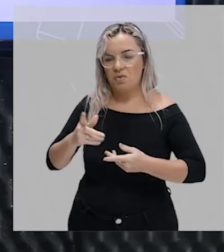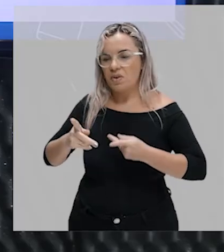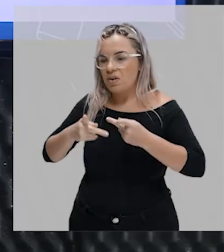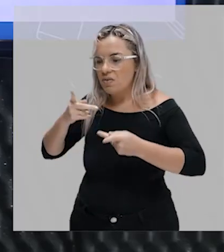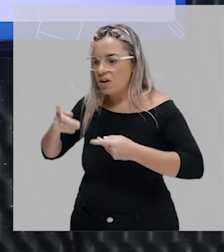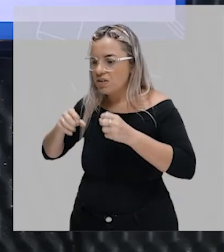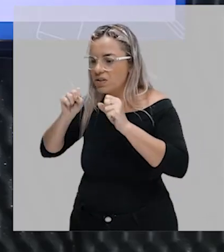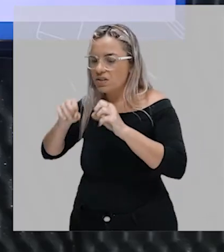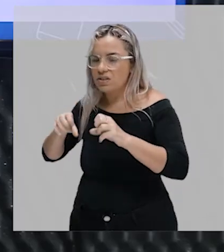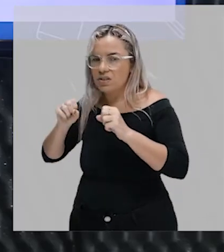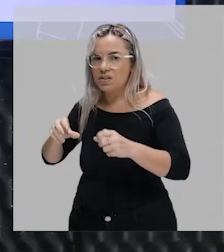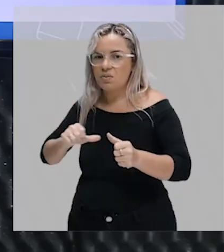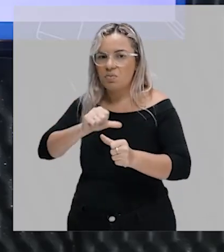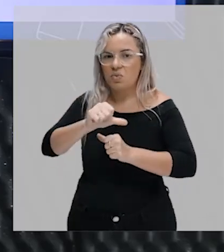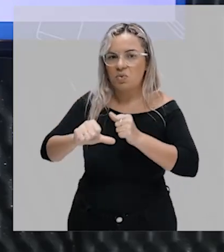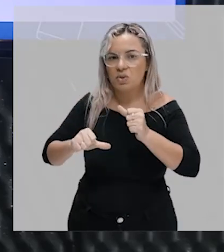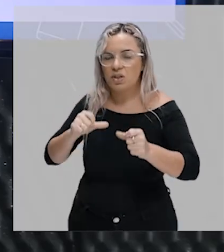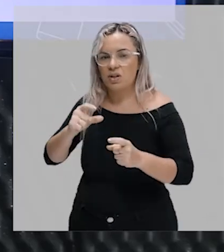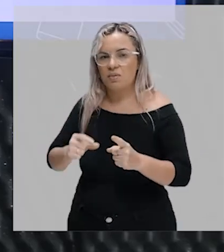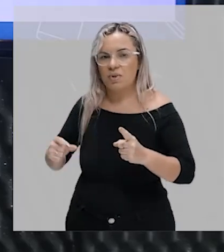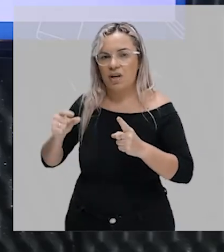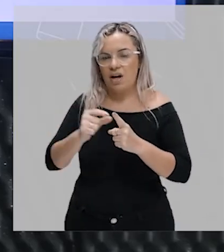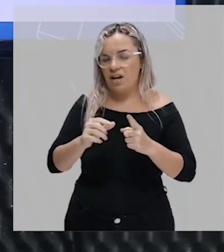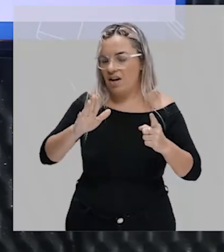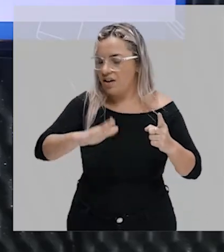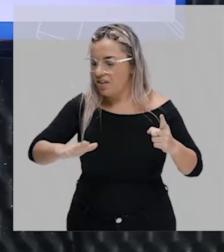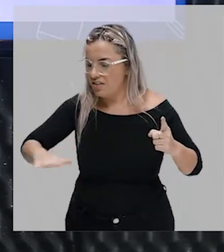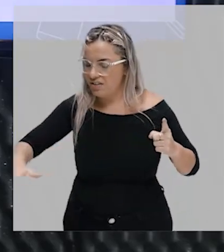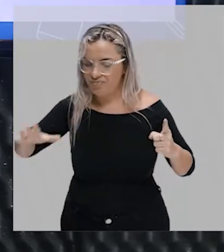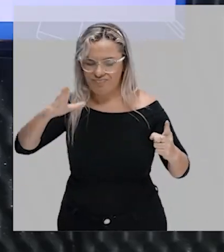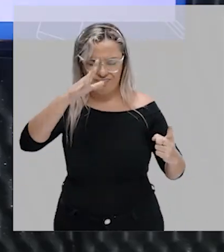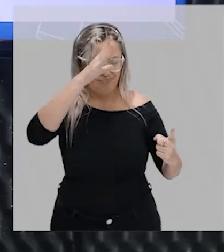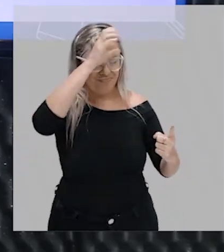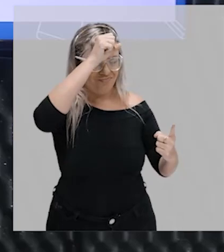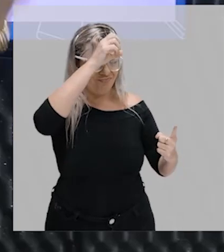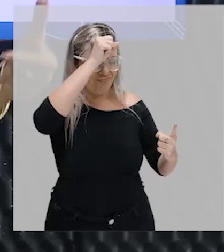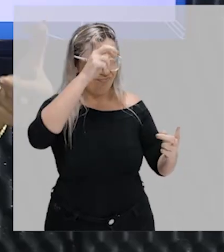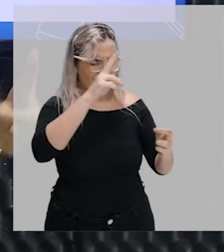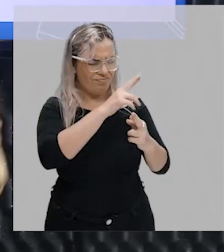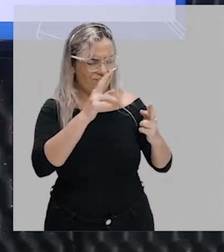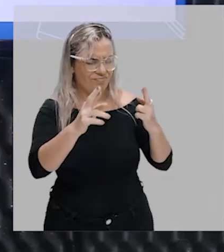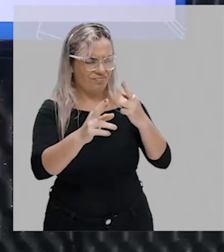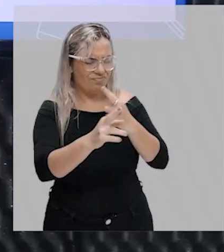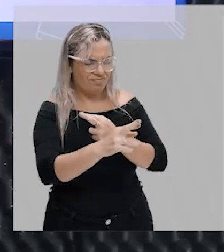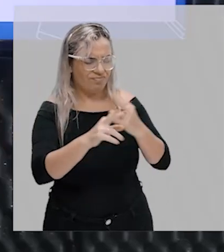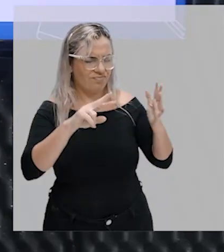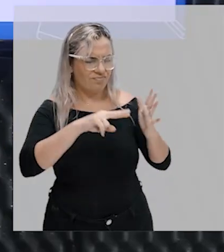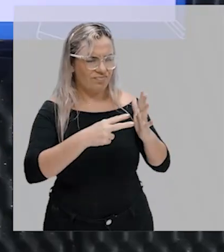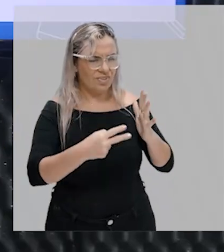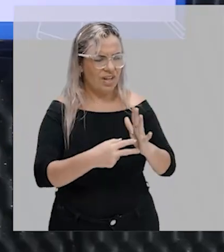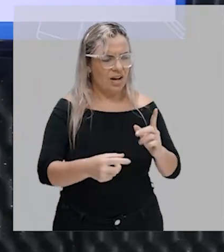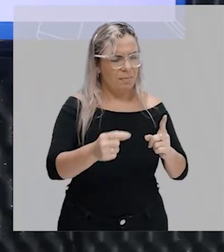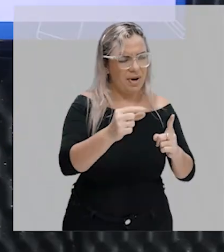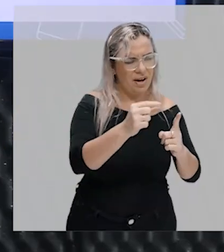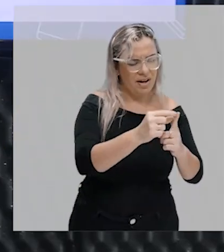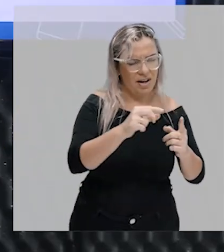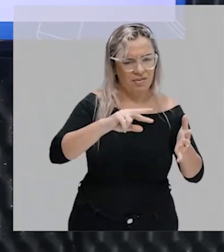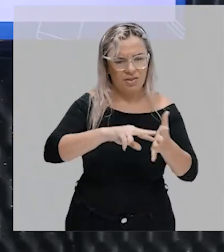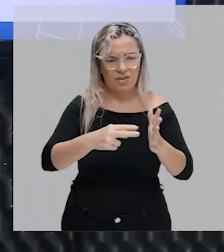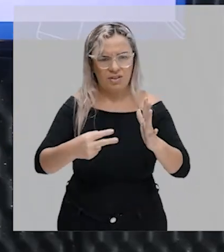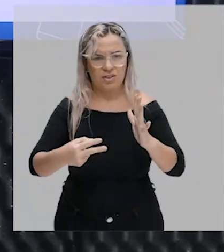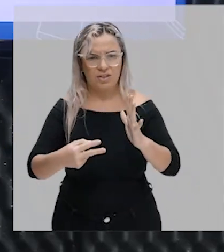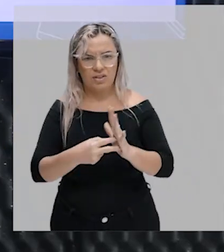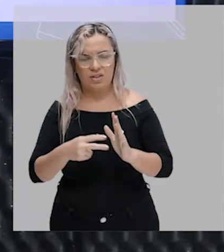mudando tudinho. E é quando a criança vai aprendendo, associa o significante ao significado. Quando você fala